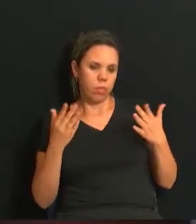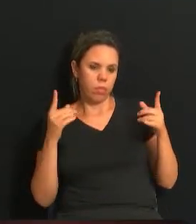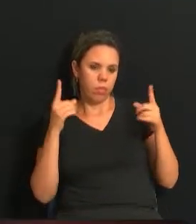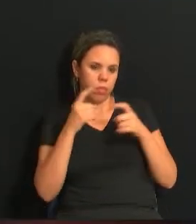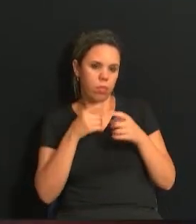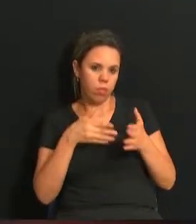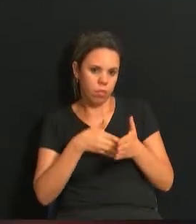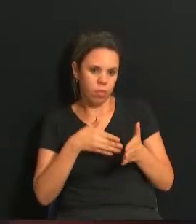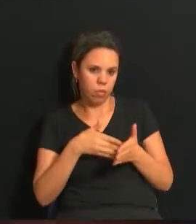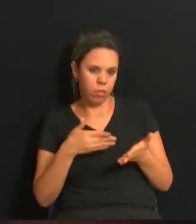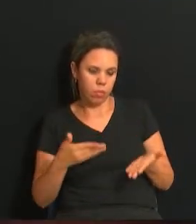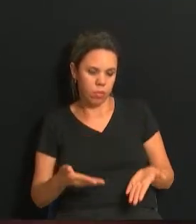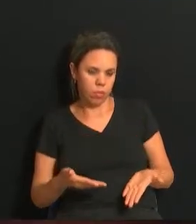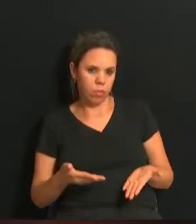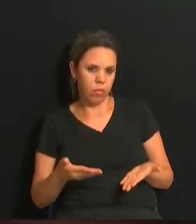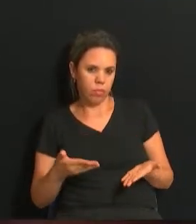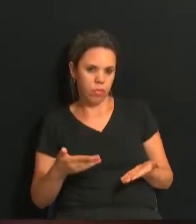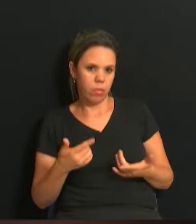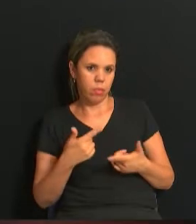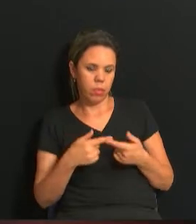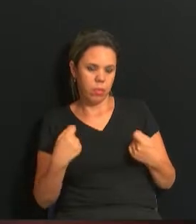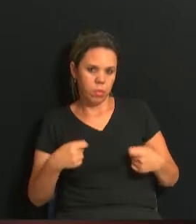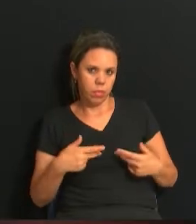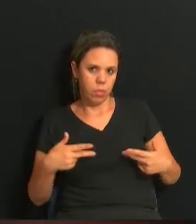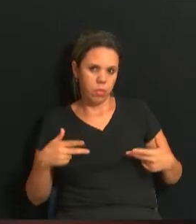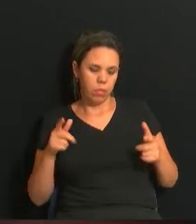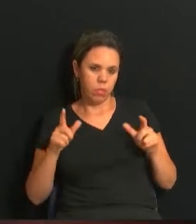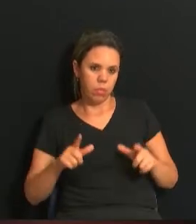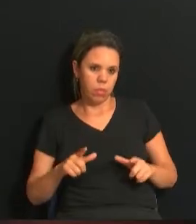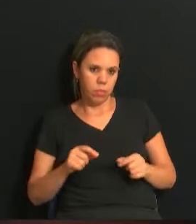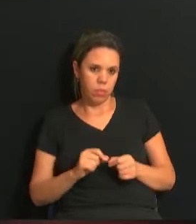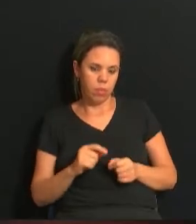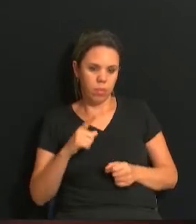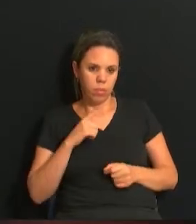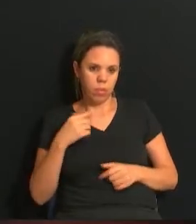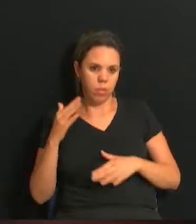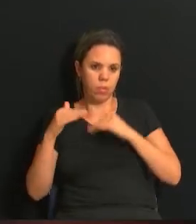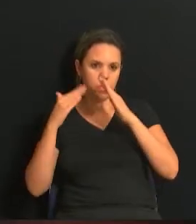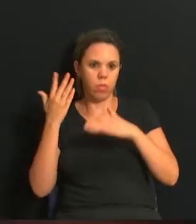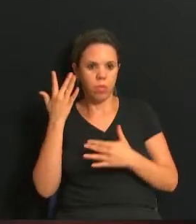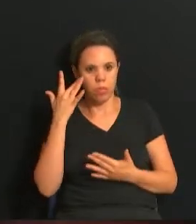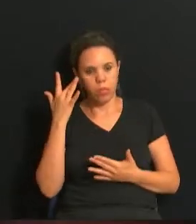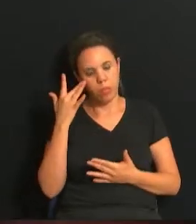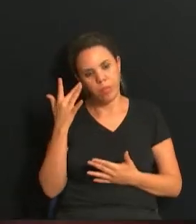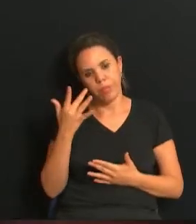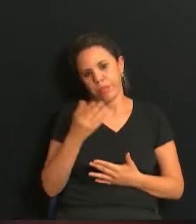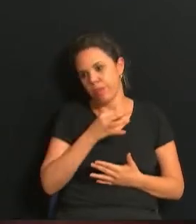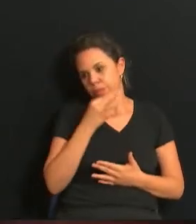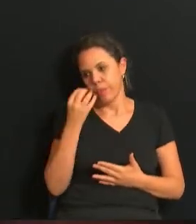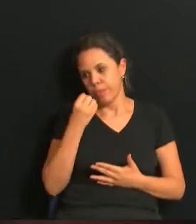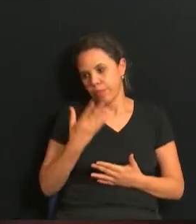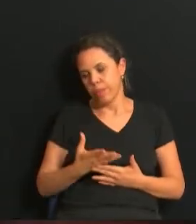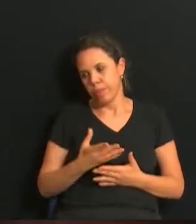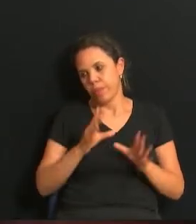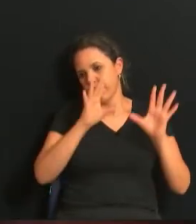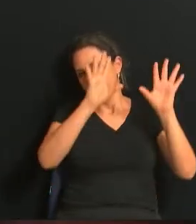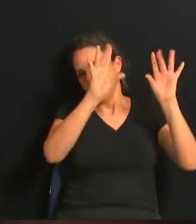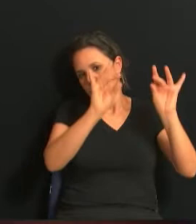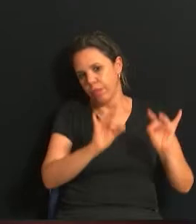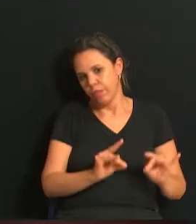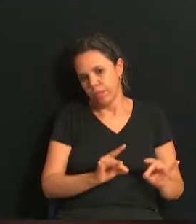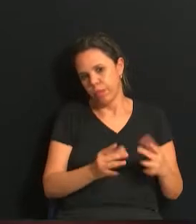dificuldades, quais são as demandas e aonde a gente tem que avançar. Eu acho que está muito bem detalhado,